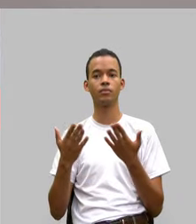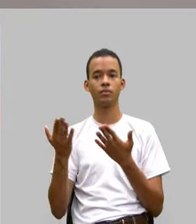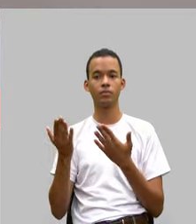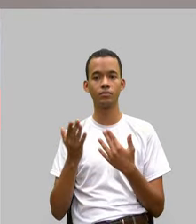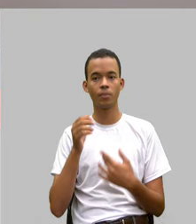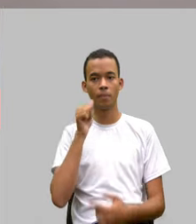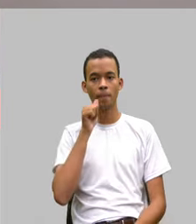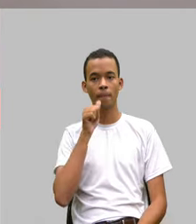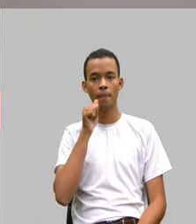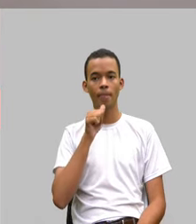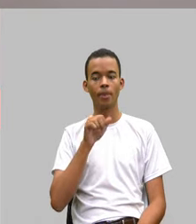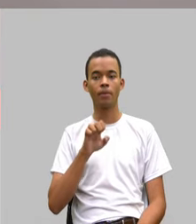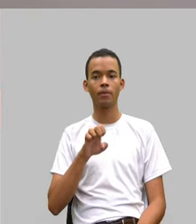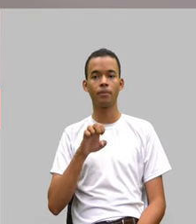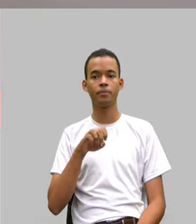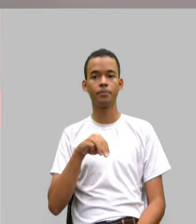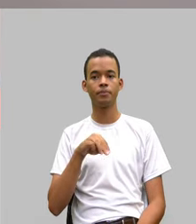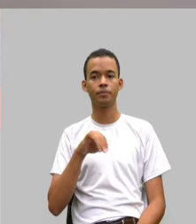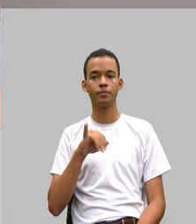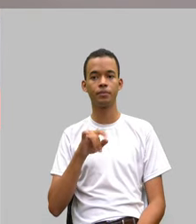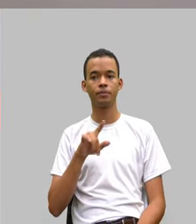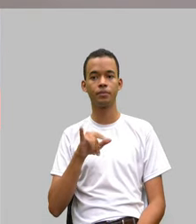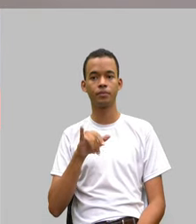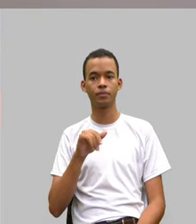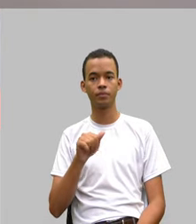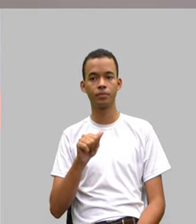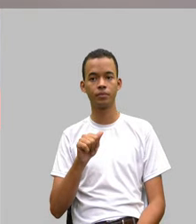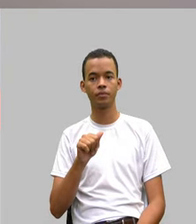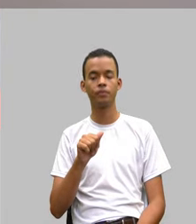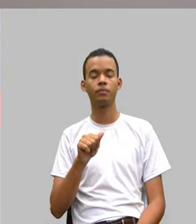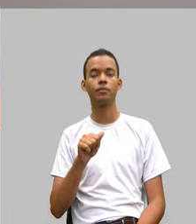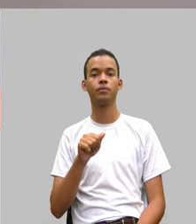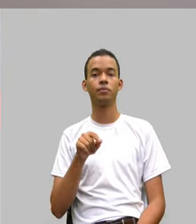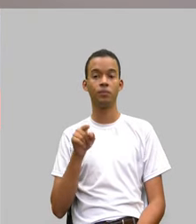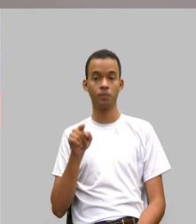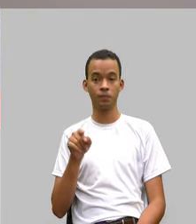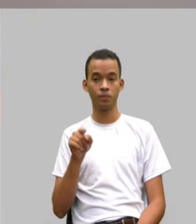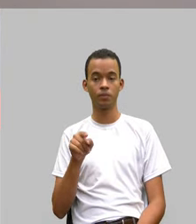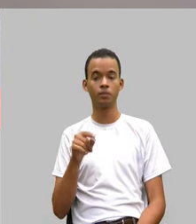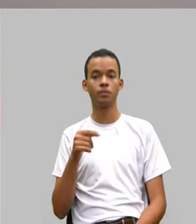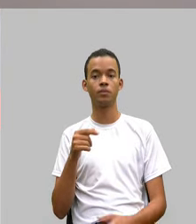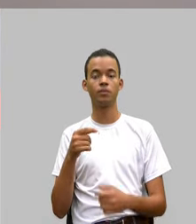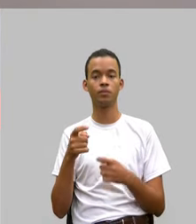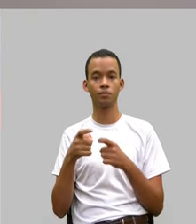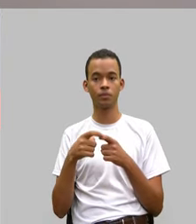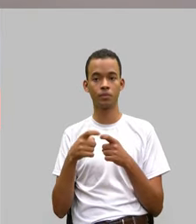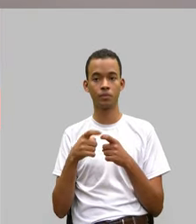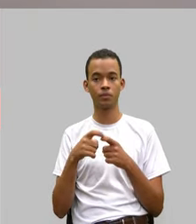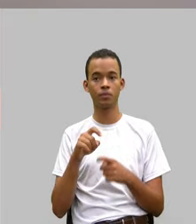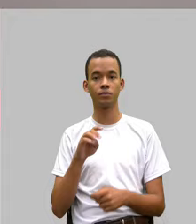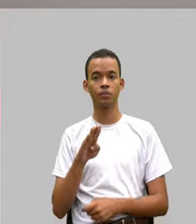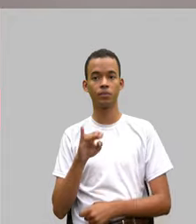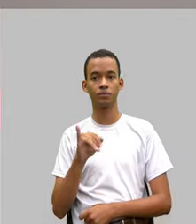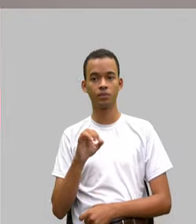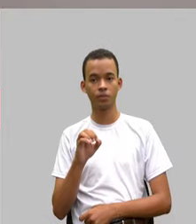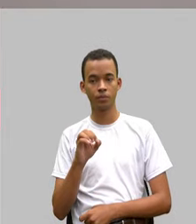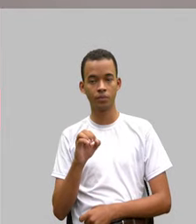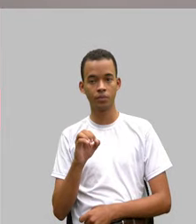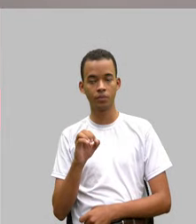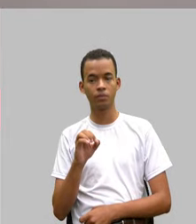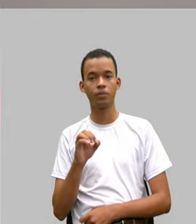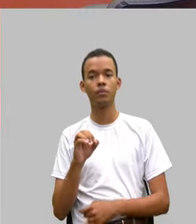Moreira biomédica e membro da Sociedade Brasileira de estudos de cannabis para sua